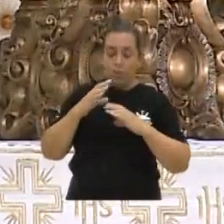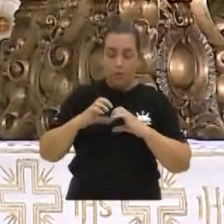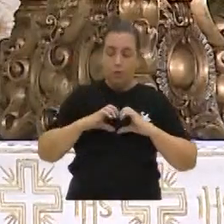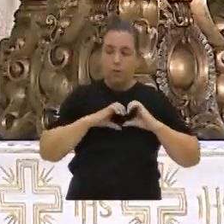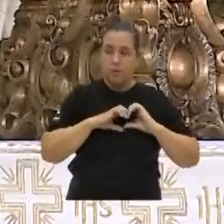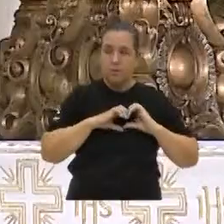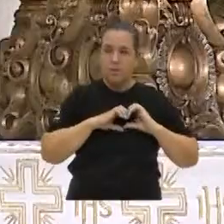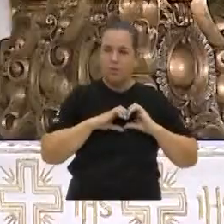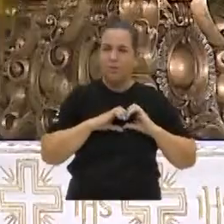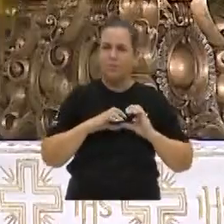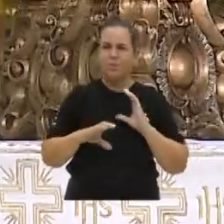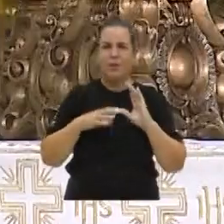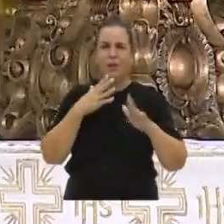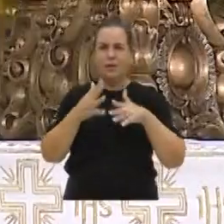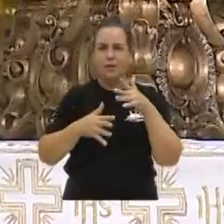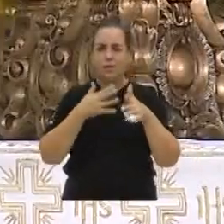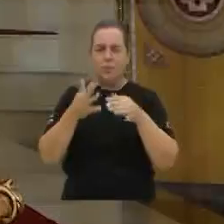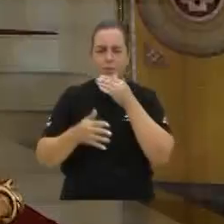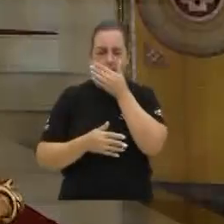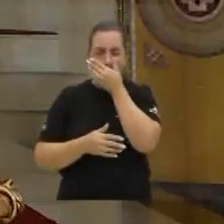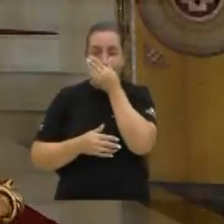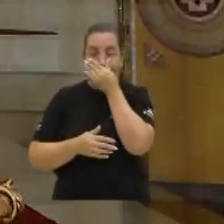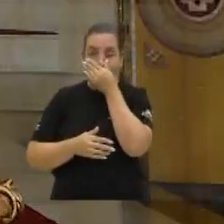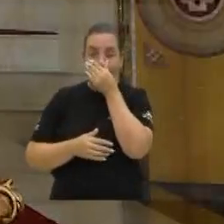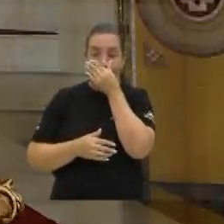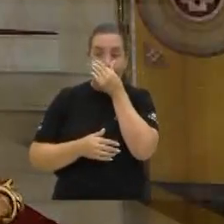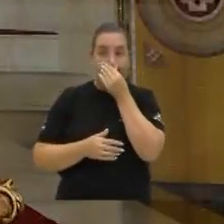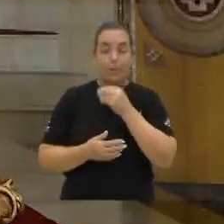ao meu coração. Cantemos.